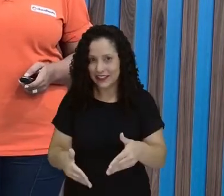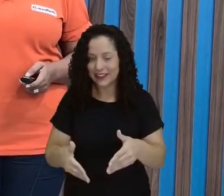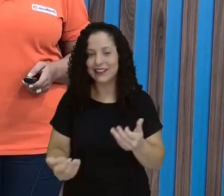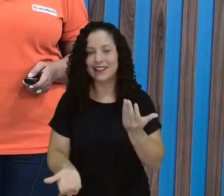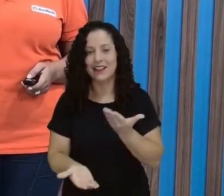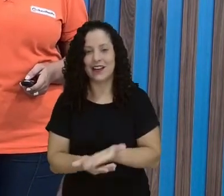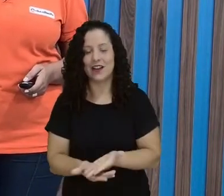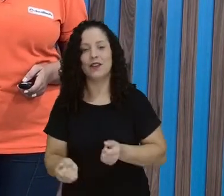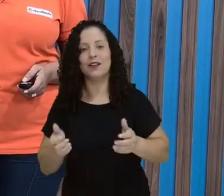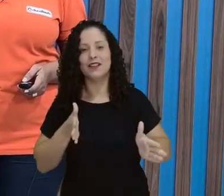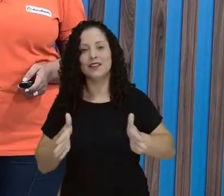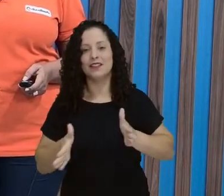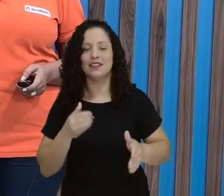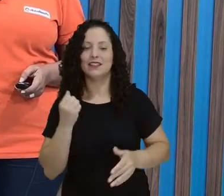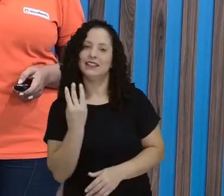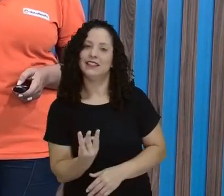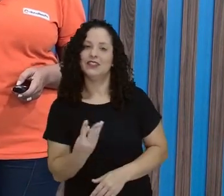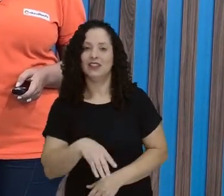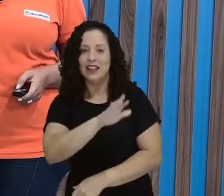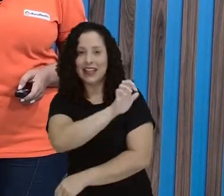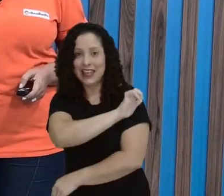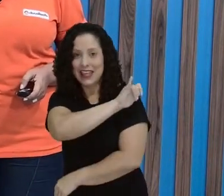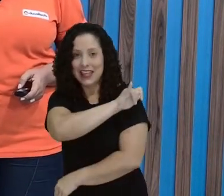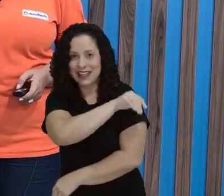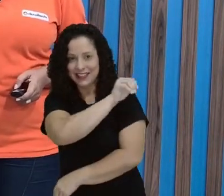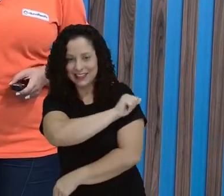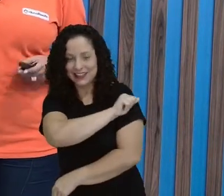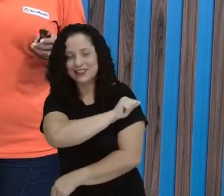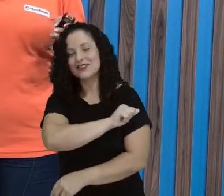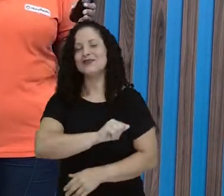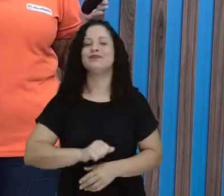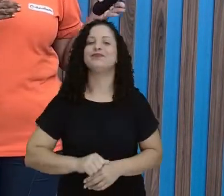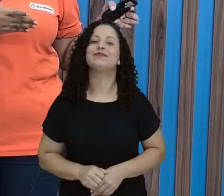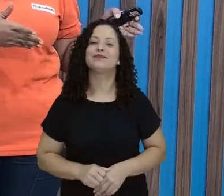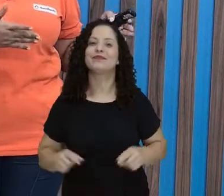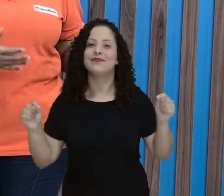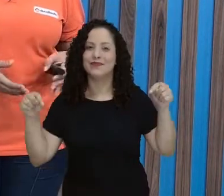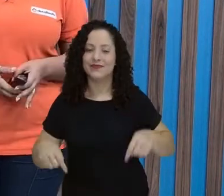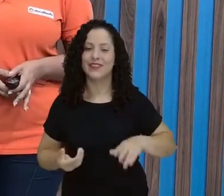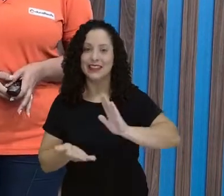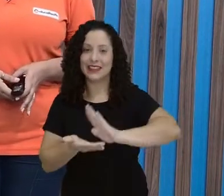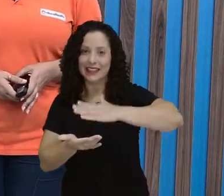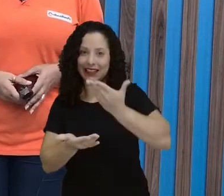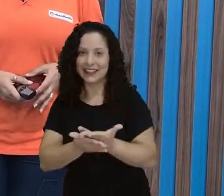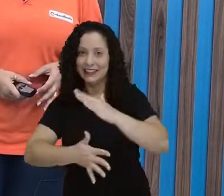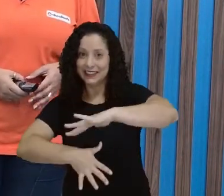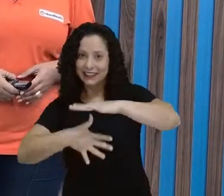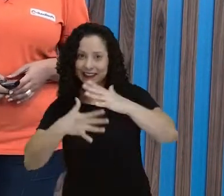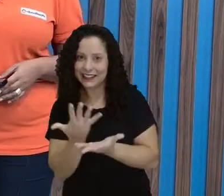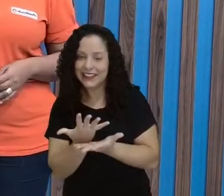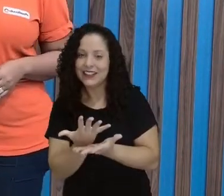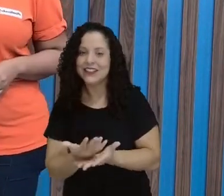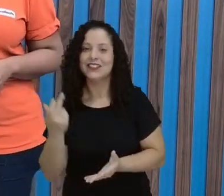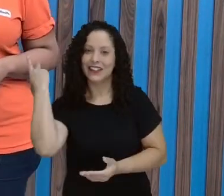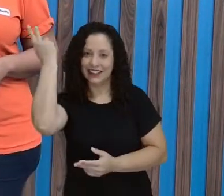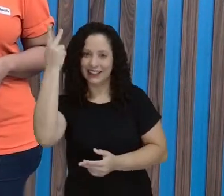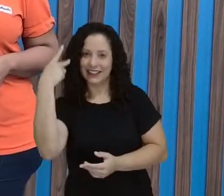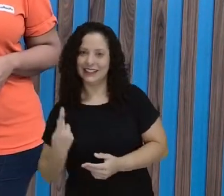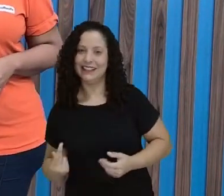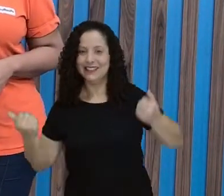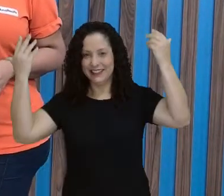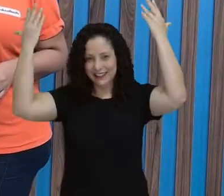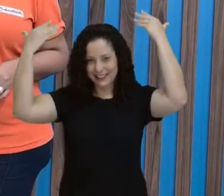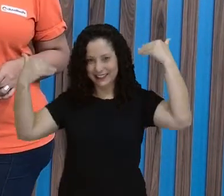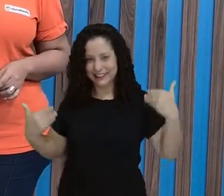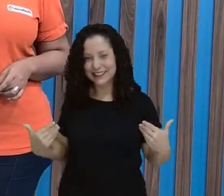módulo 3 da Educação de Jovens e Adultos. Quem está fazendo a interpretação para a gente é